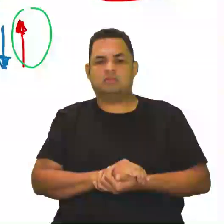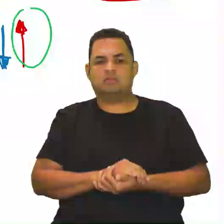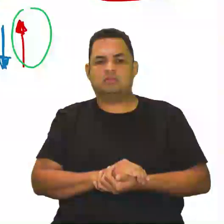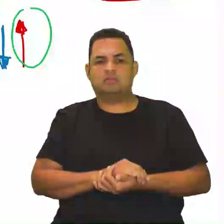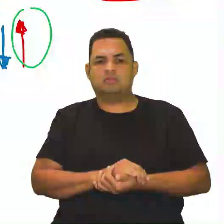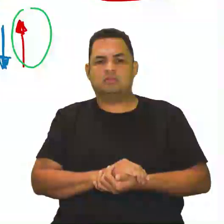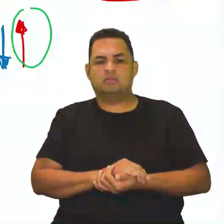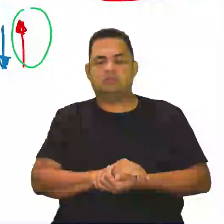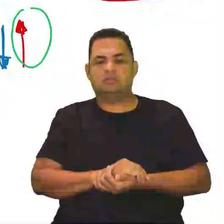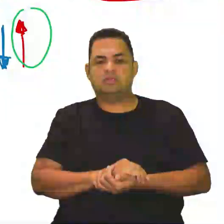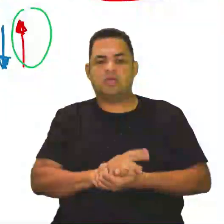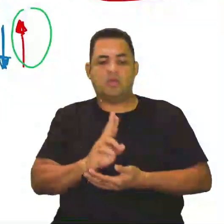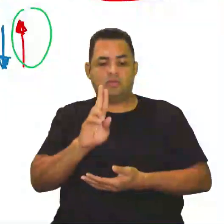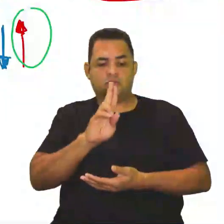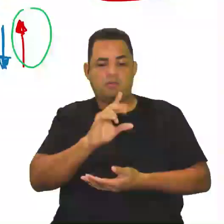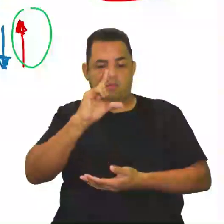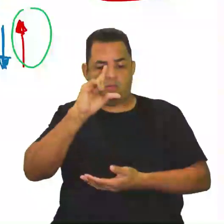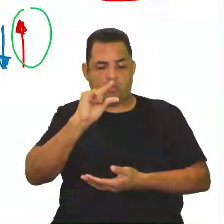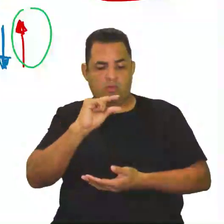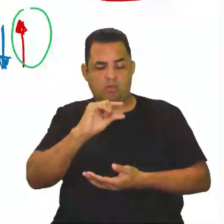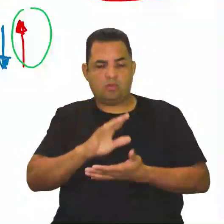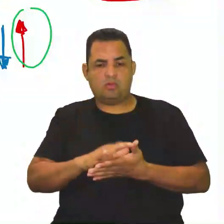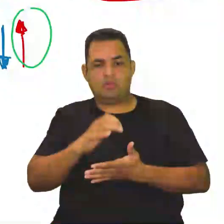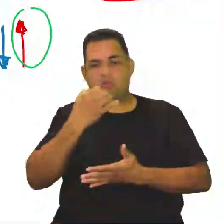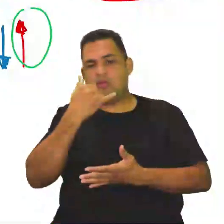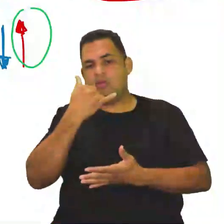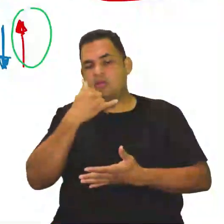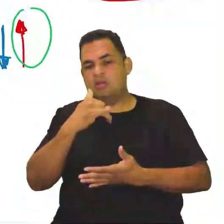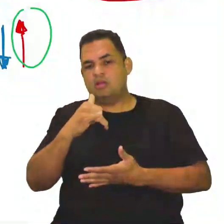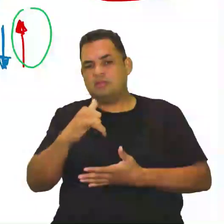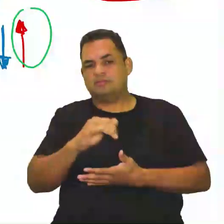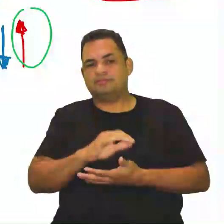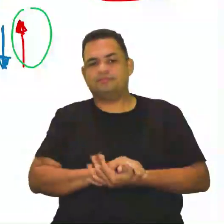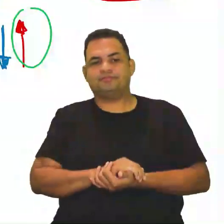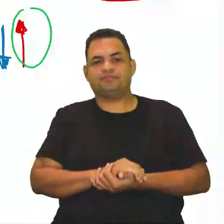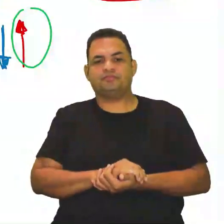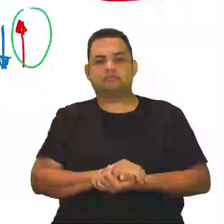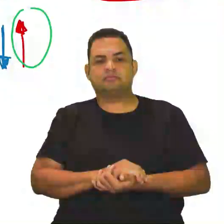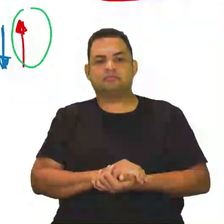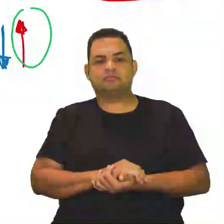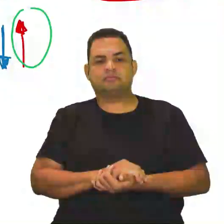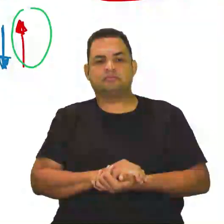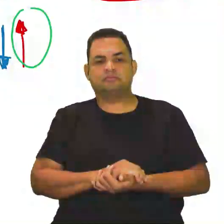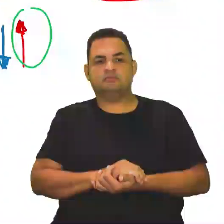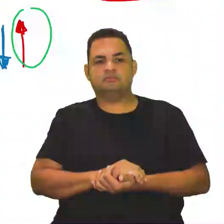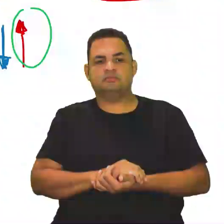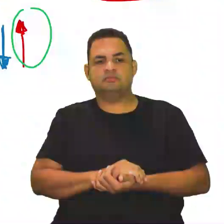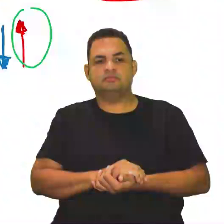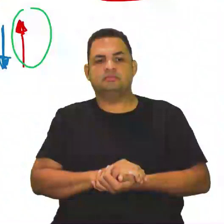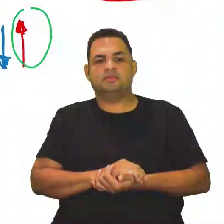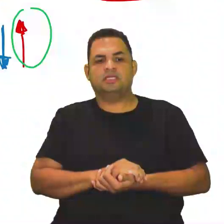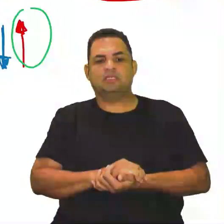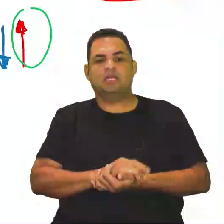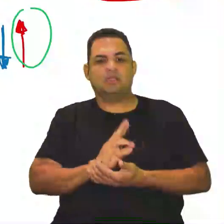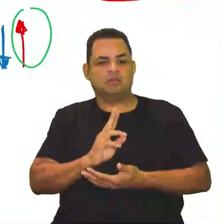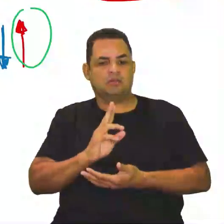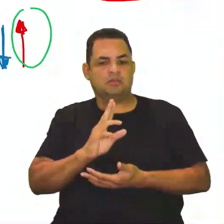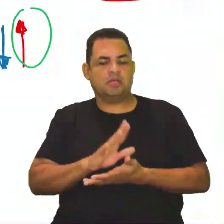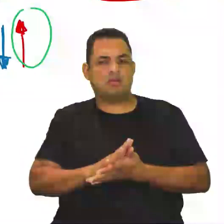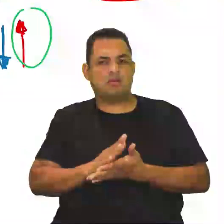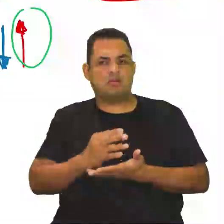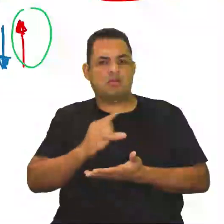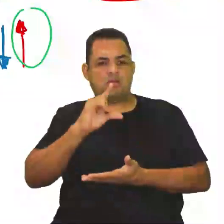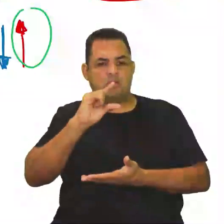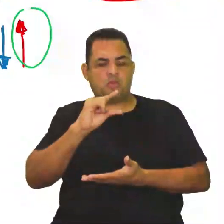gente, um pouco menos. Mas aqui ele vai ser percorrido por uma corrente menor também, ok? Entendido